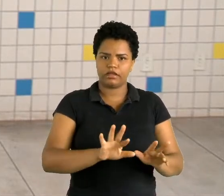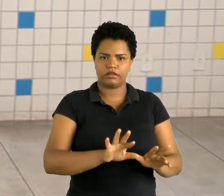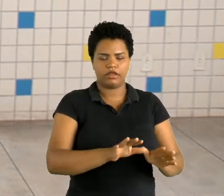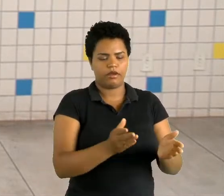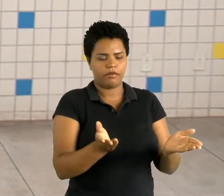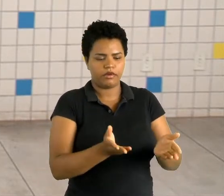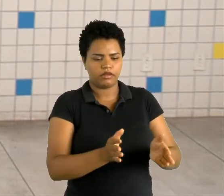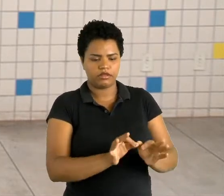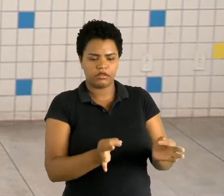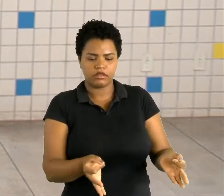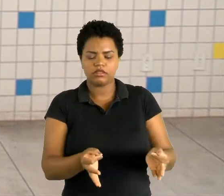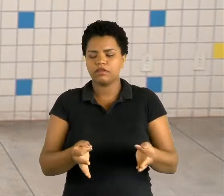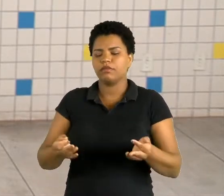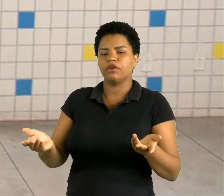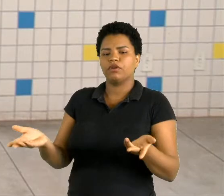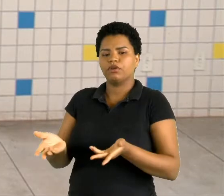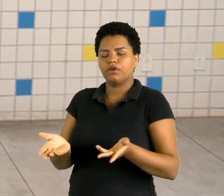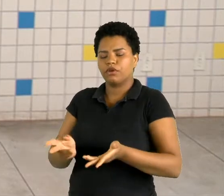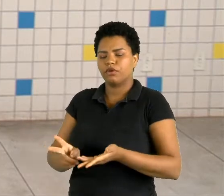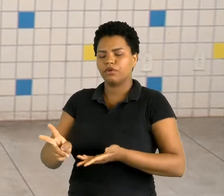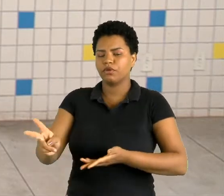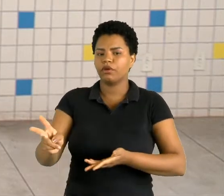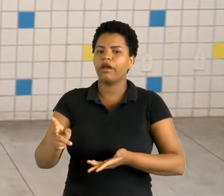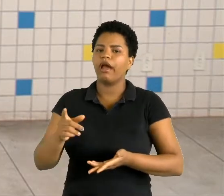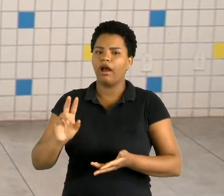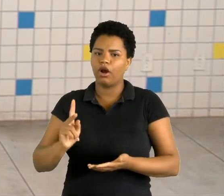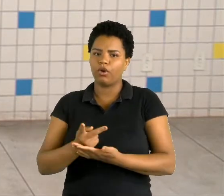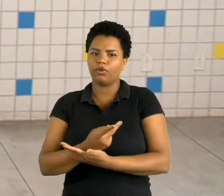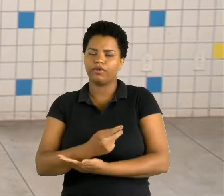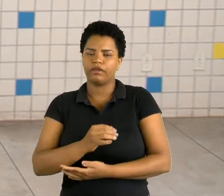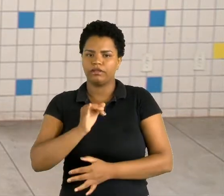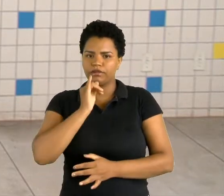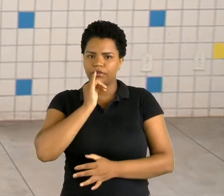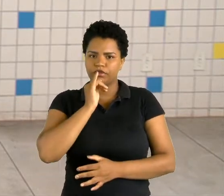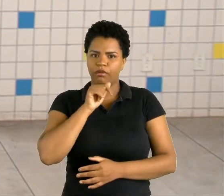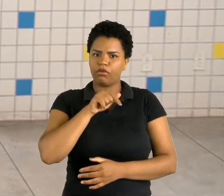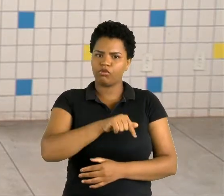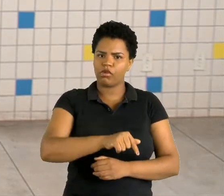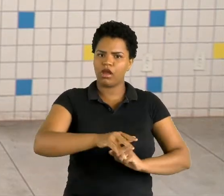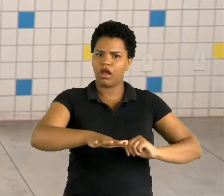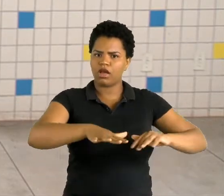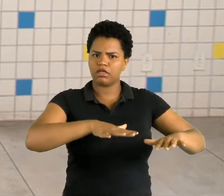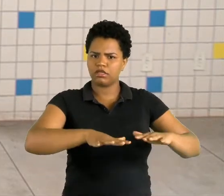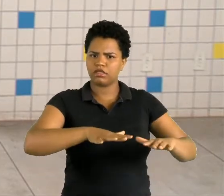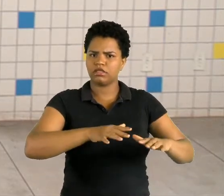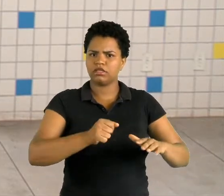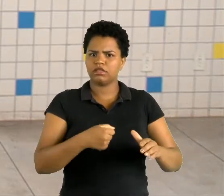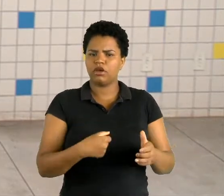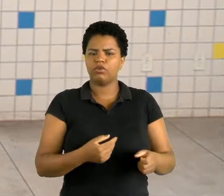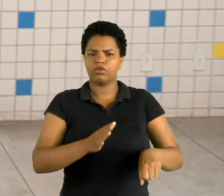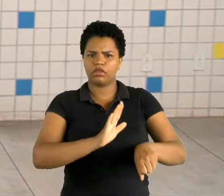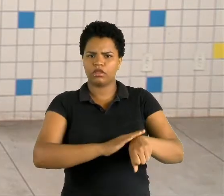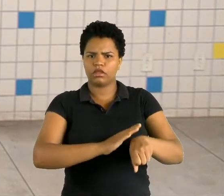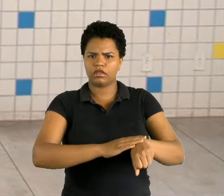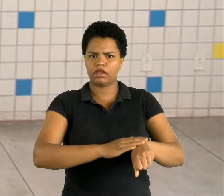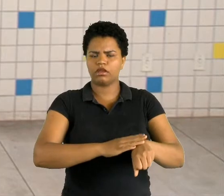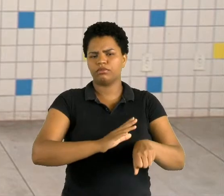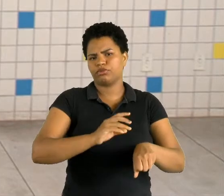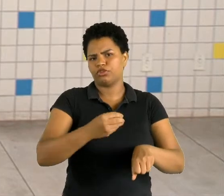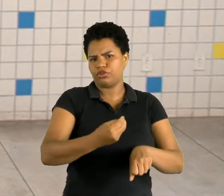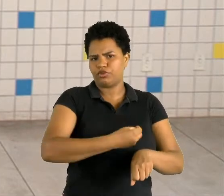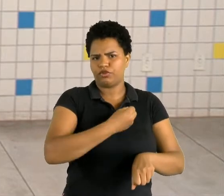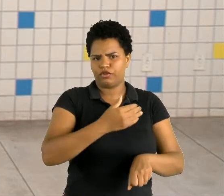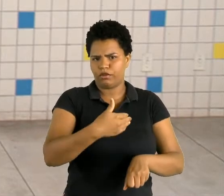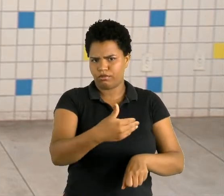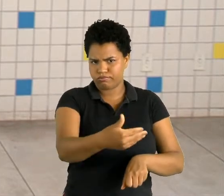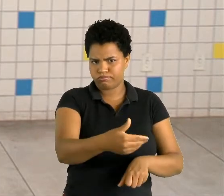Present Continuous acontece dessa maneira. Enquanto uma trata de uma ação pontual que se repete rotineiramente,